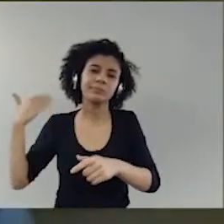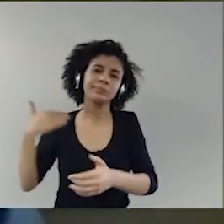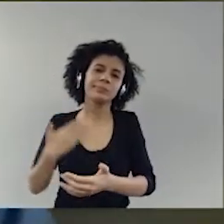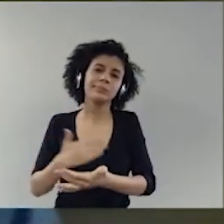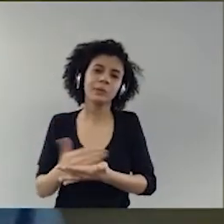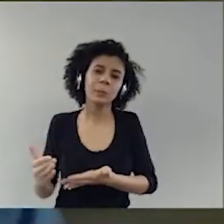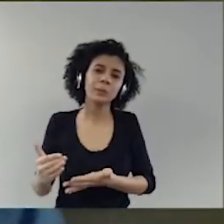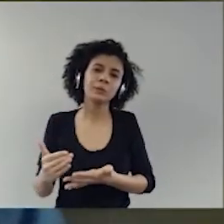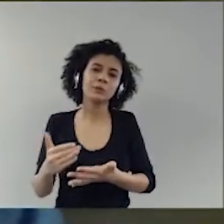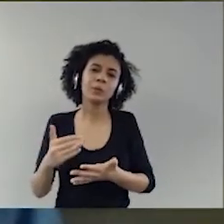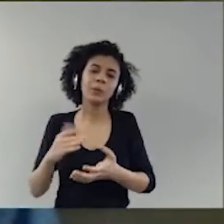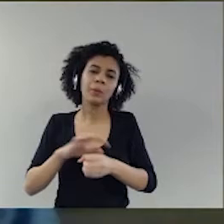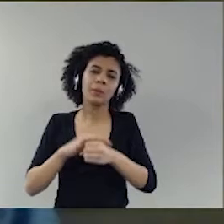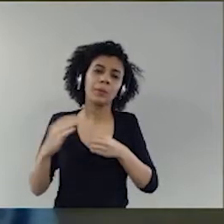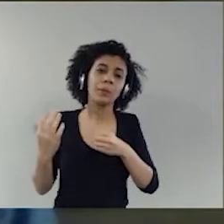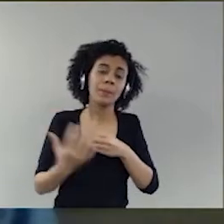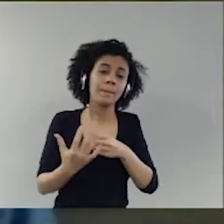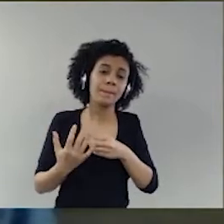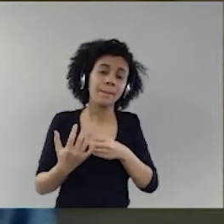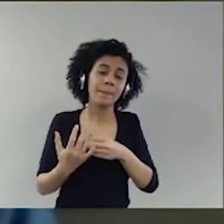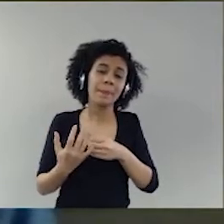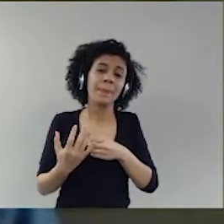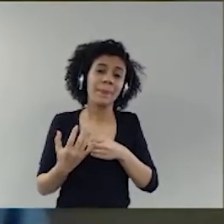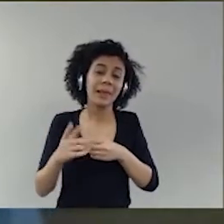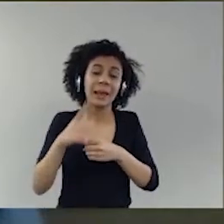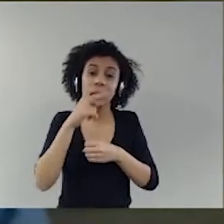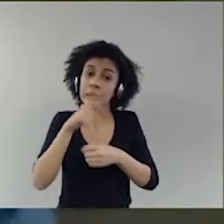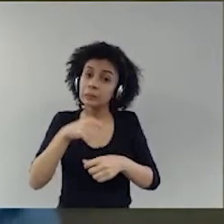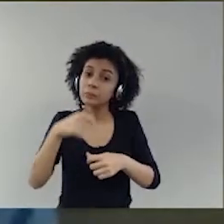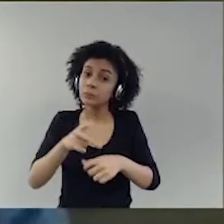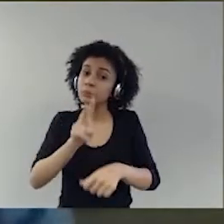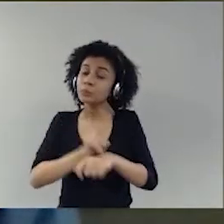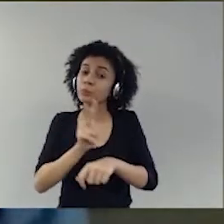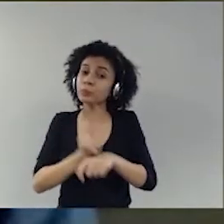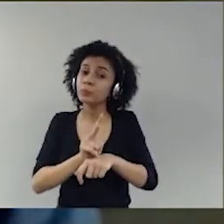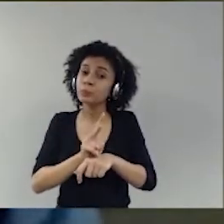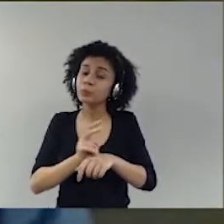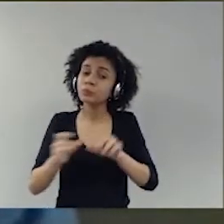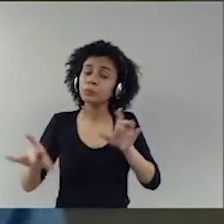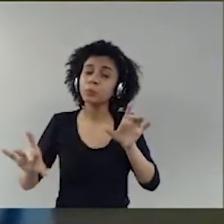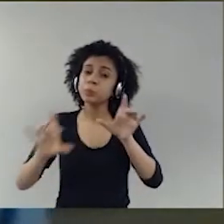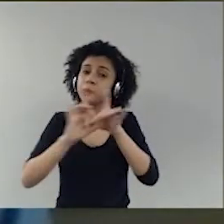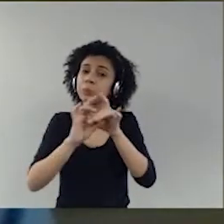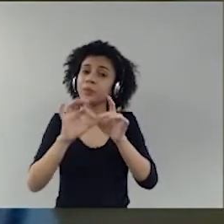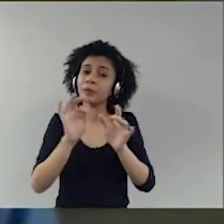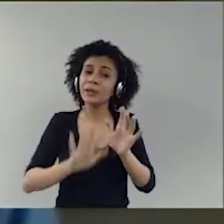pandemia, como um garantidor do Pacto Federativo,